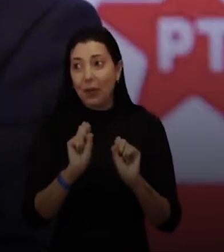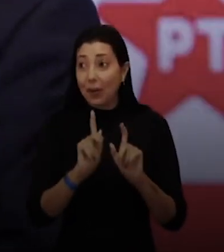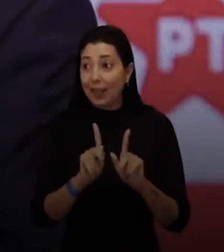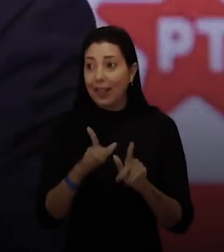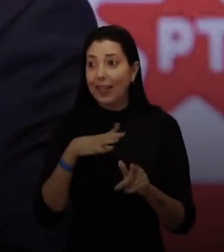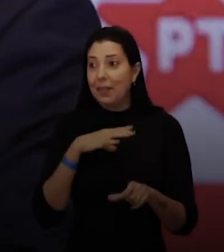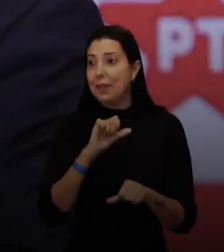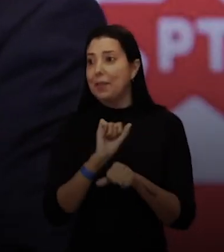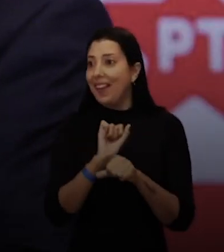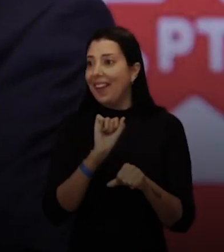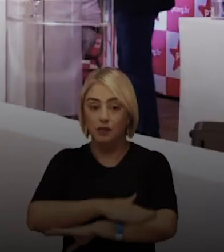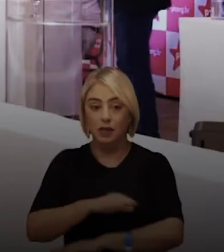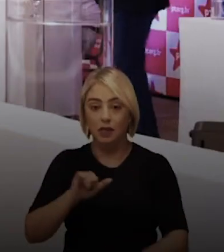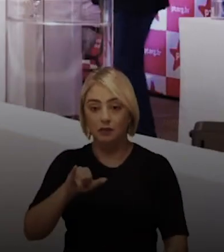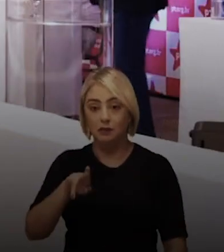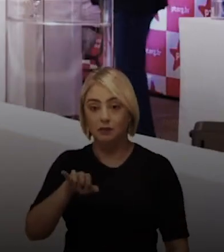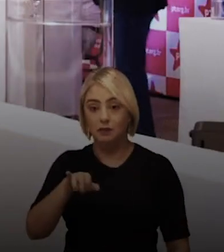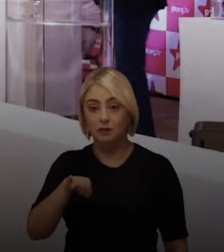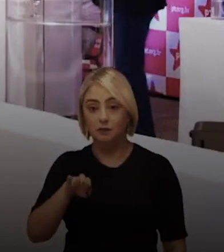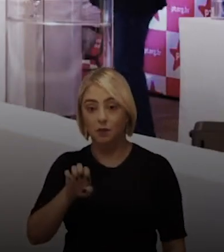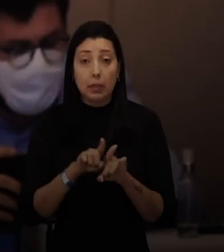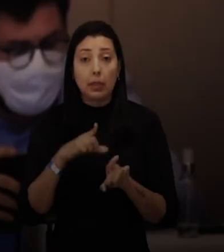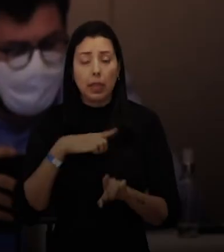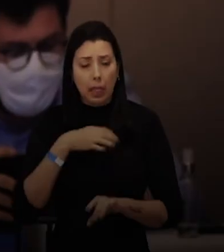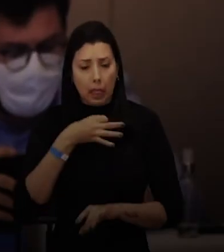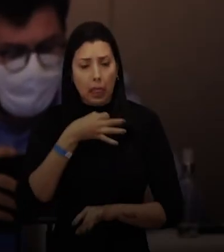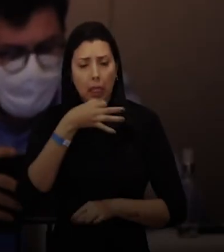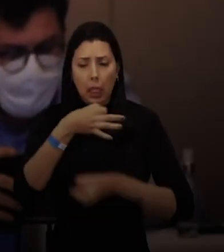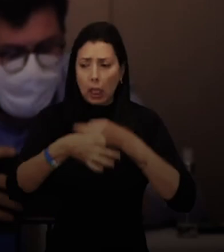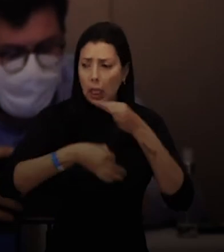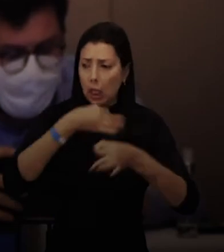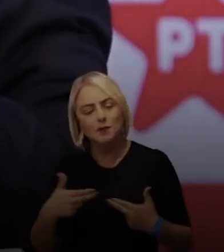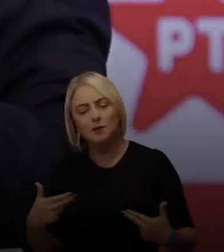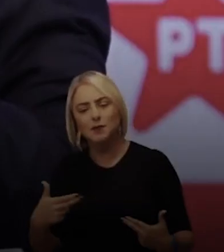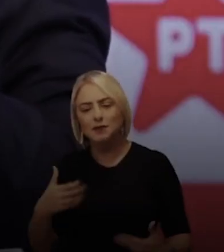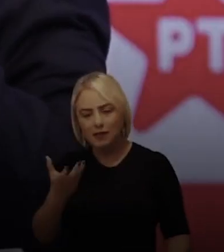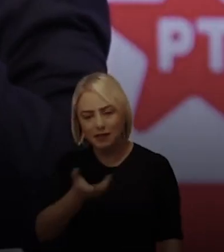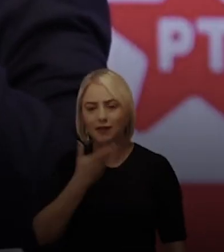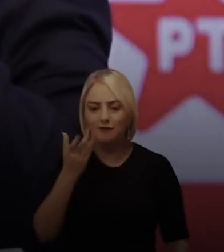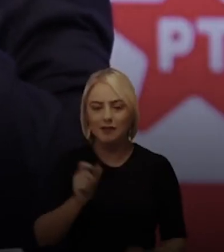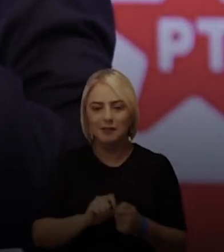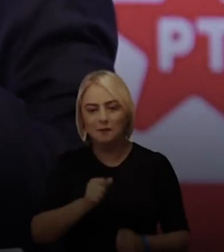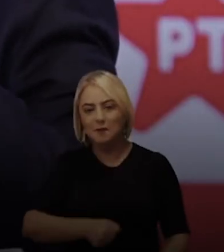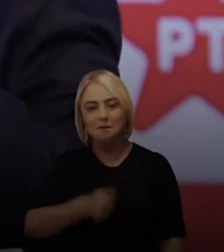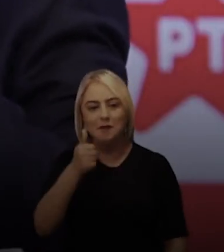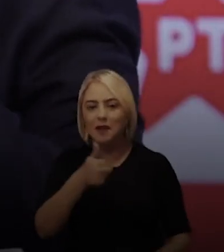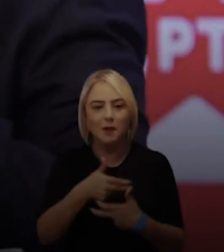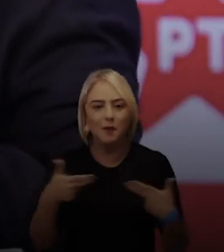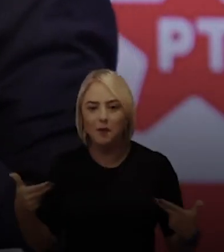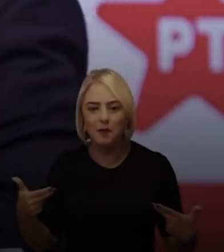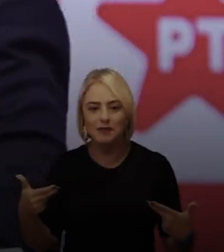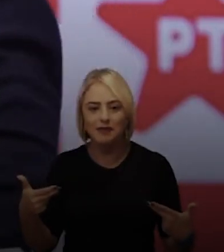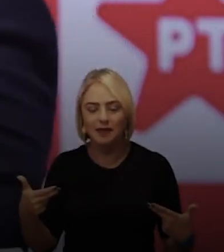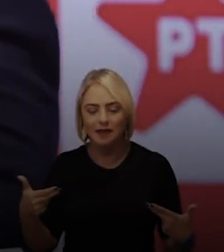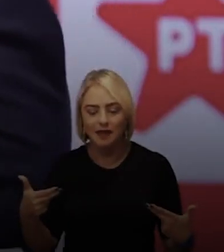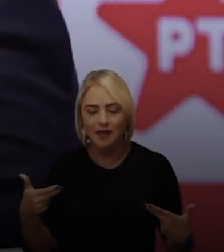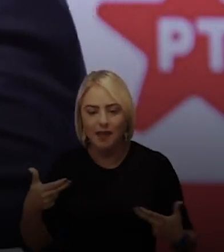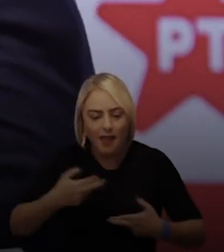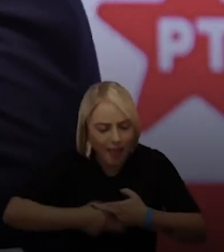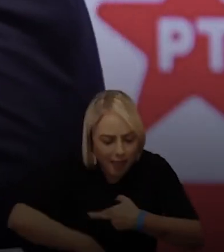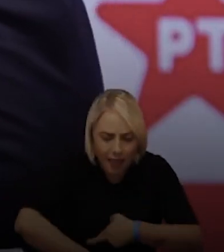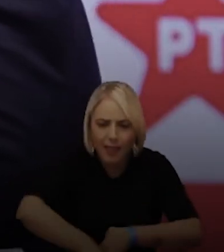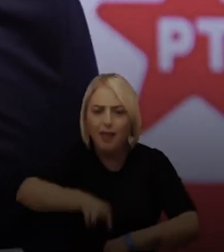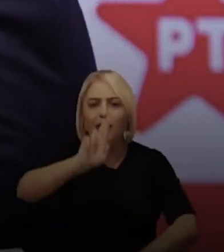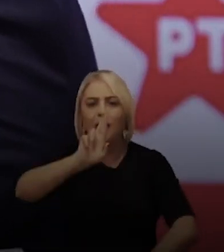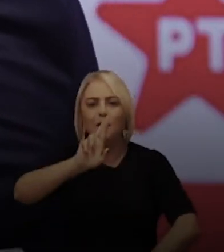Eu estava esperando essa pergunta. E uma das coisas que a gente quer fazer em primeiro plano é a gente